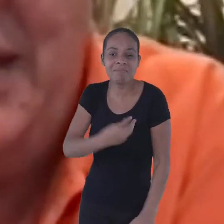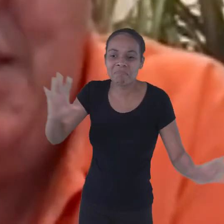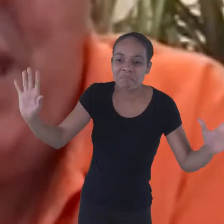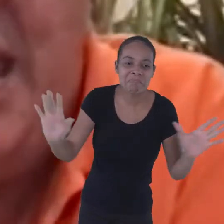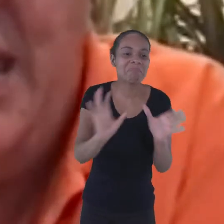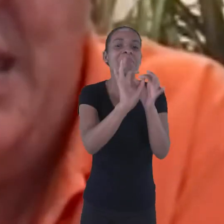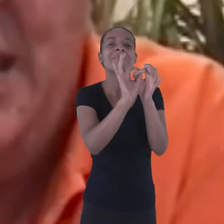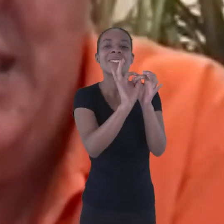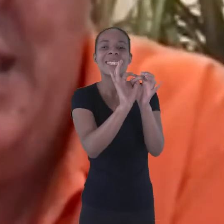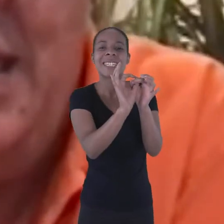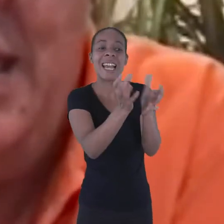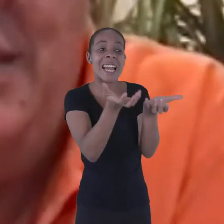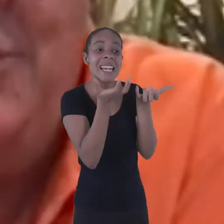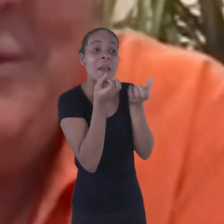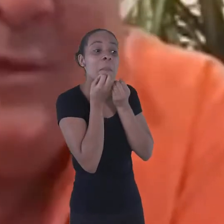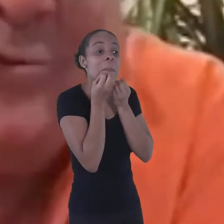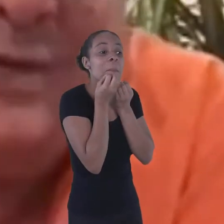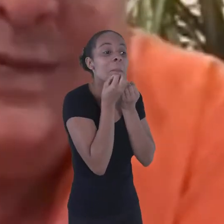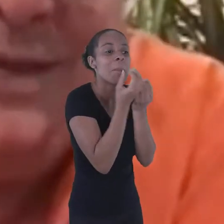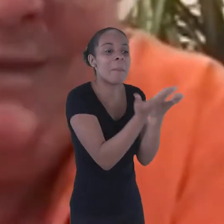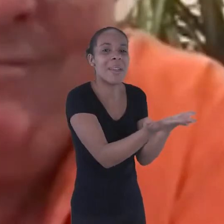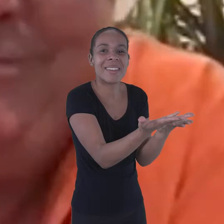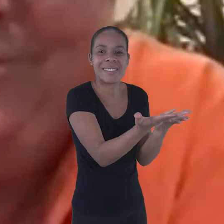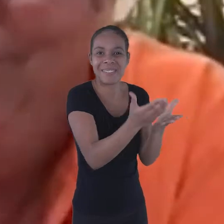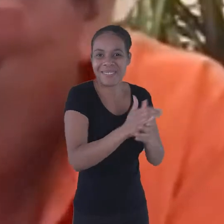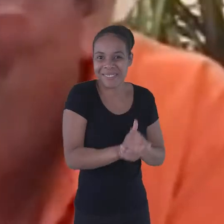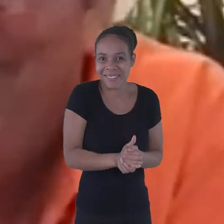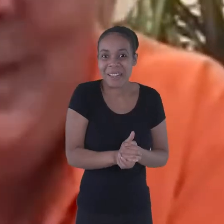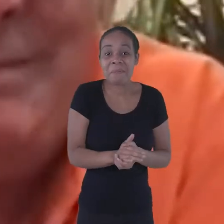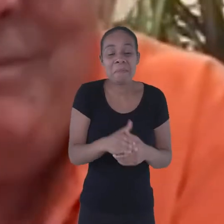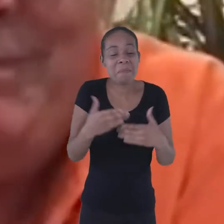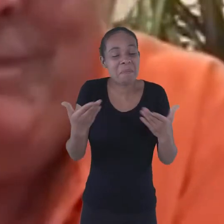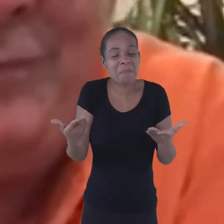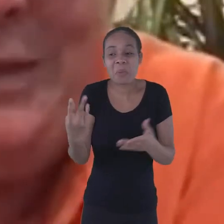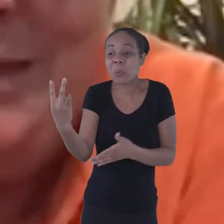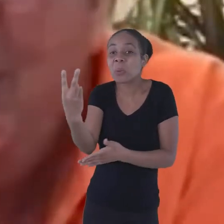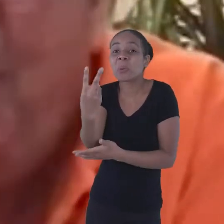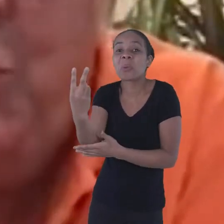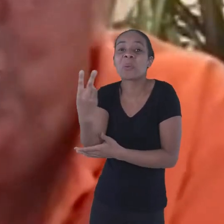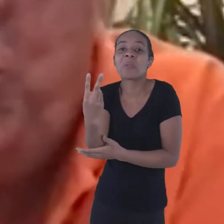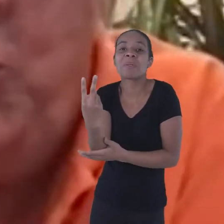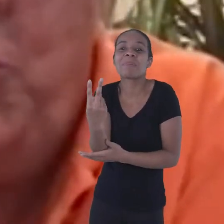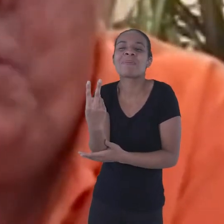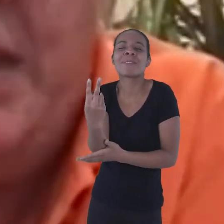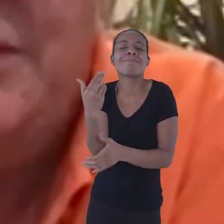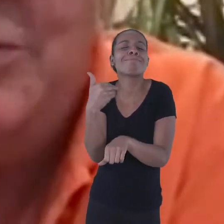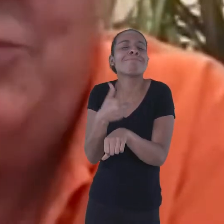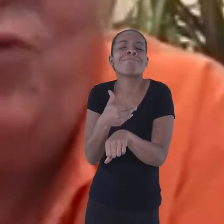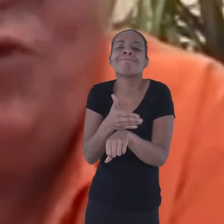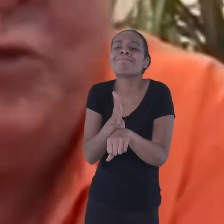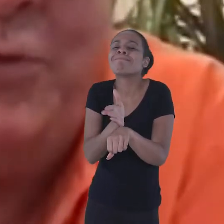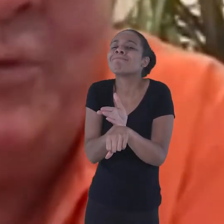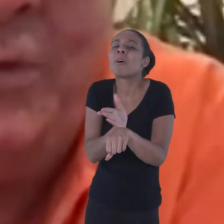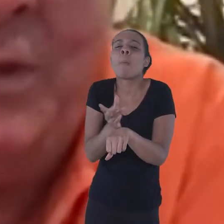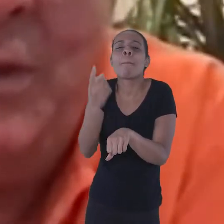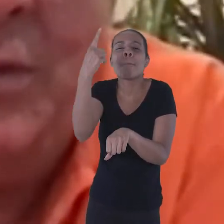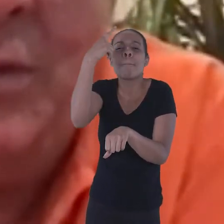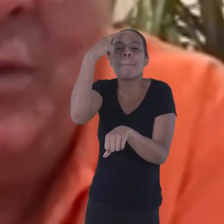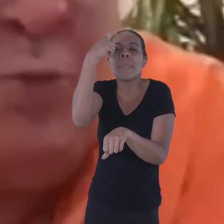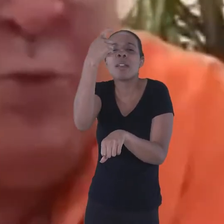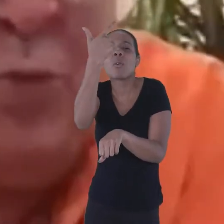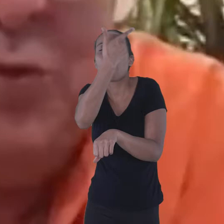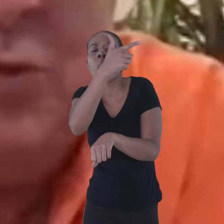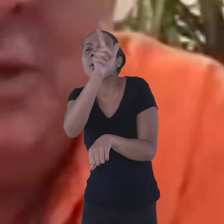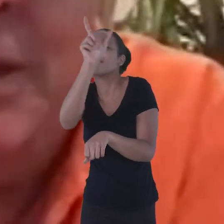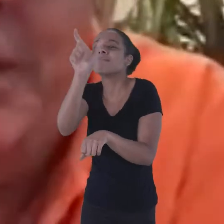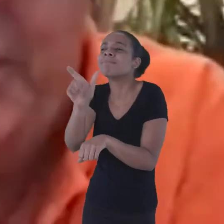para querer bem, duas pessoas que o tempo todo pensam no outro, o